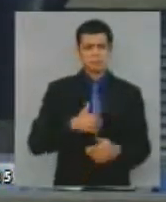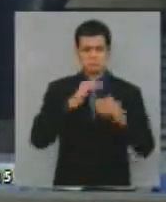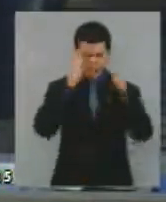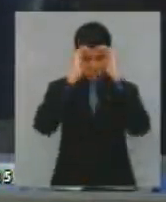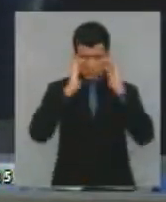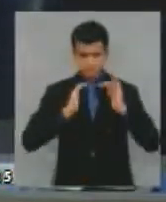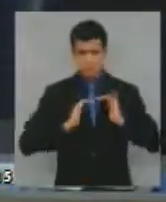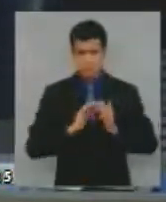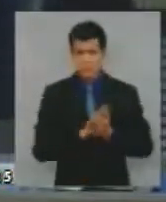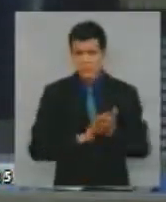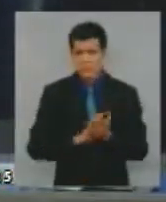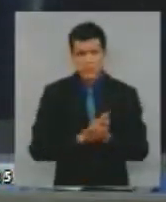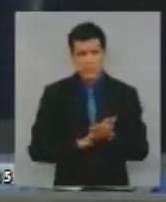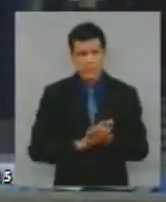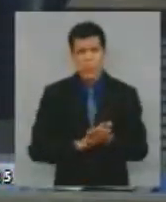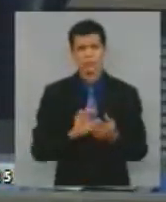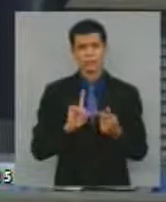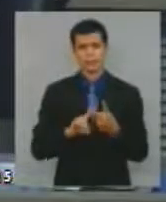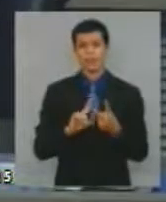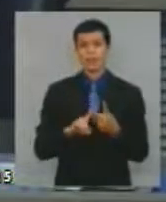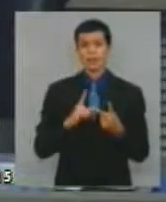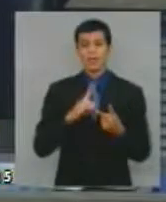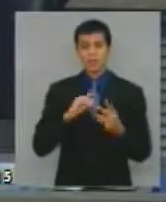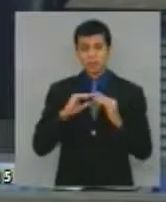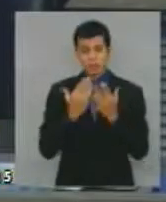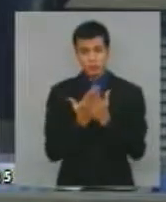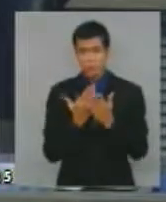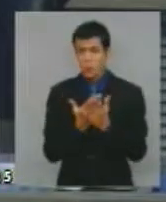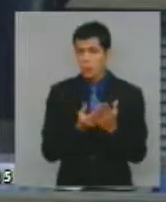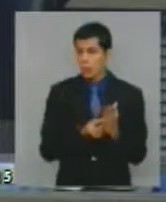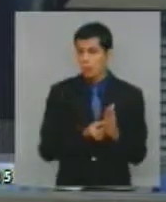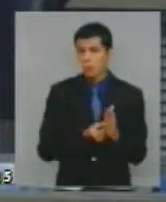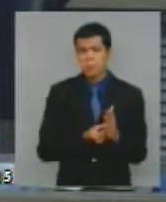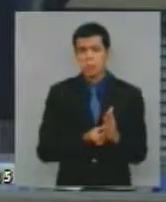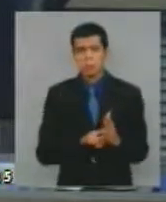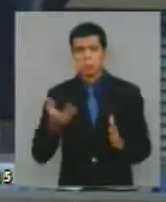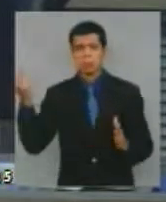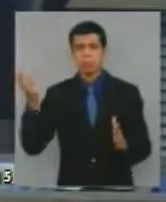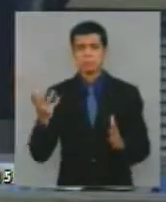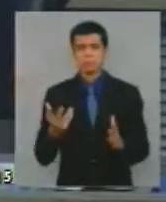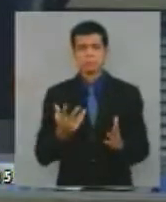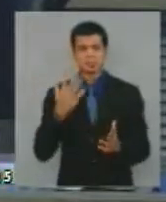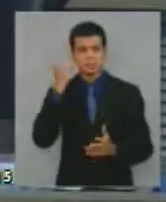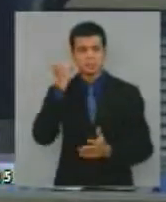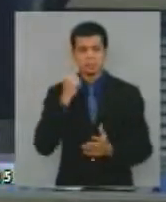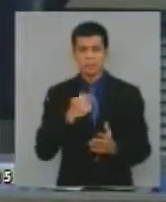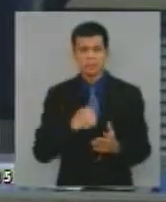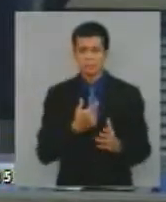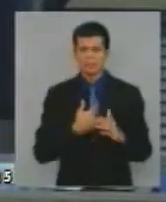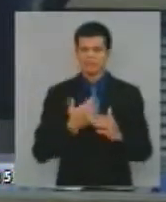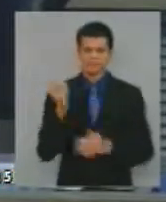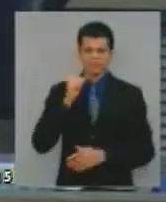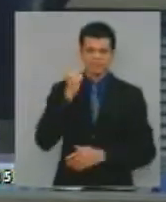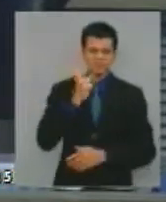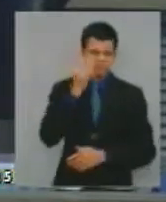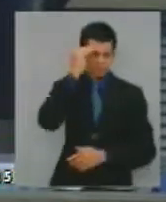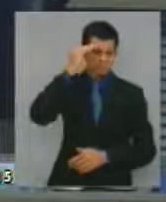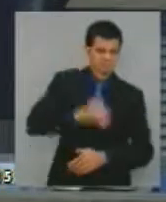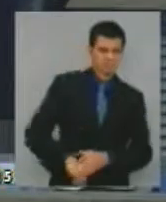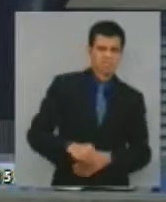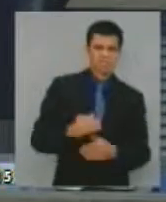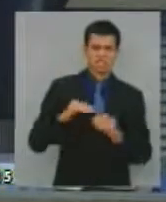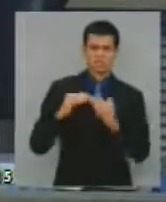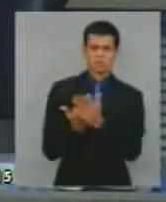a evasão escolar. Então, essas medidas... Das medidas preventivas agora. As medidas